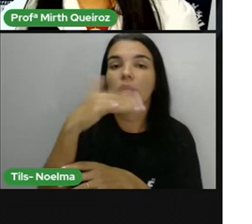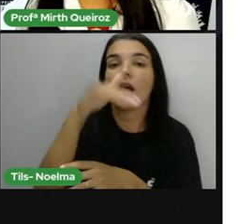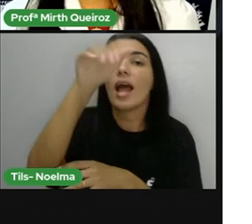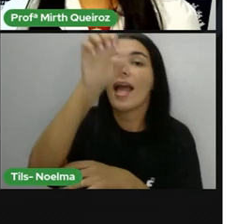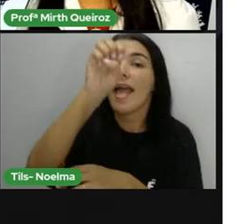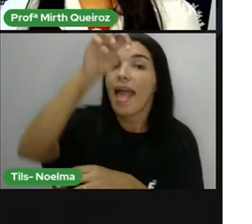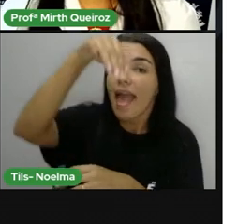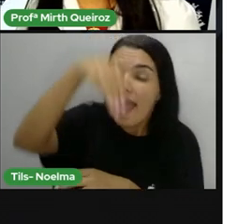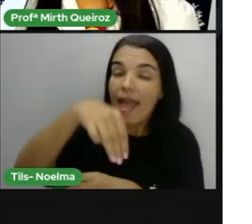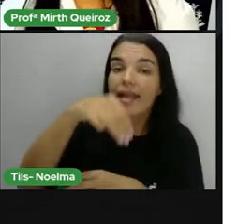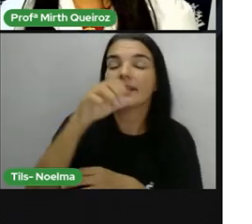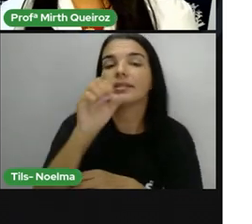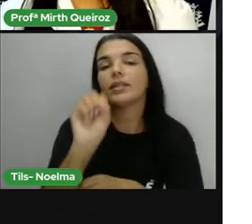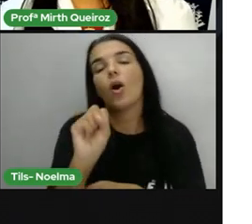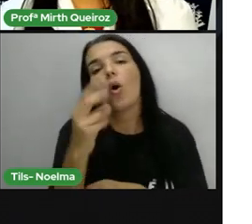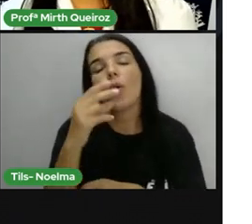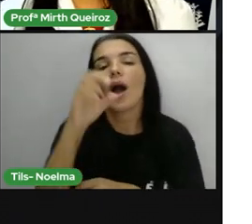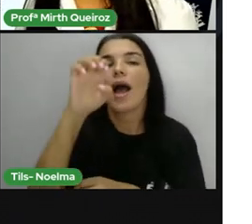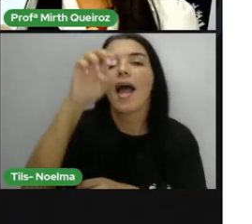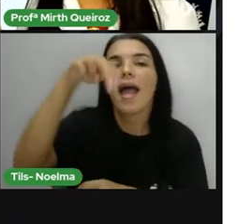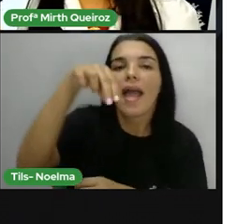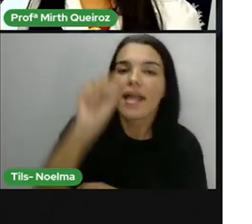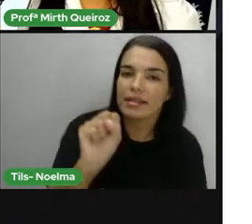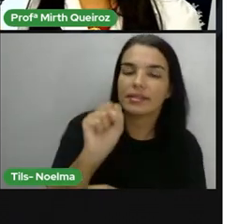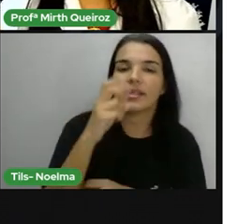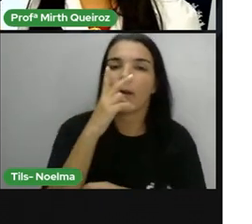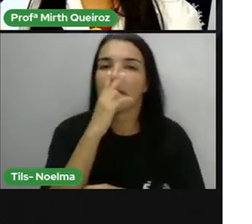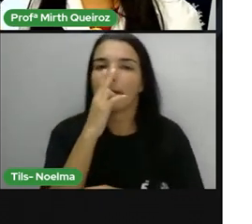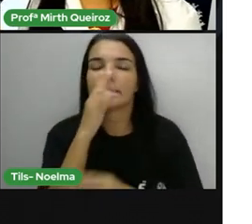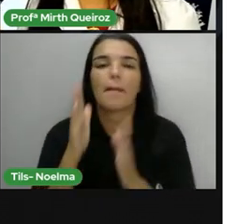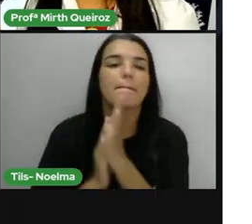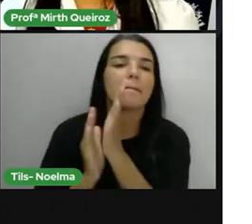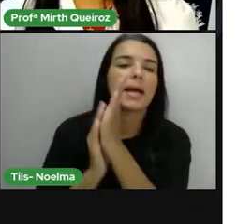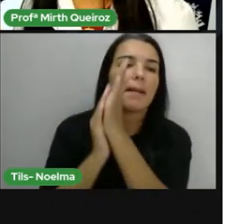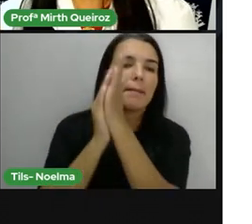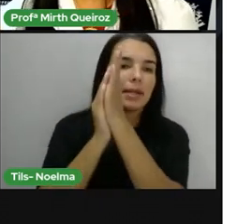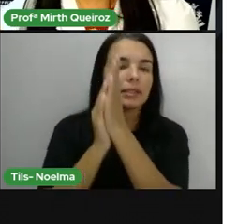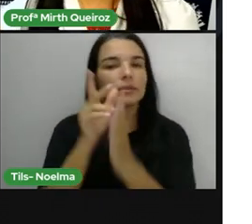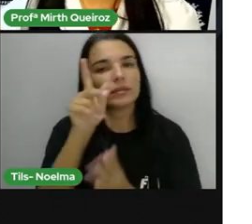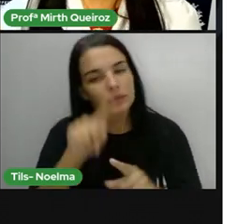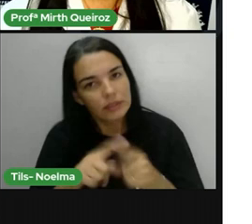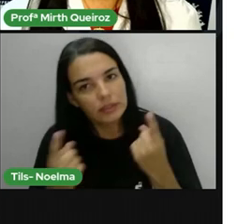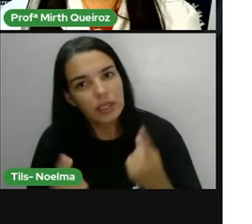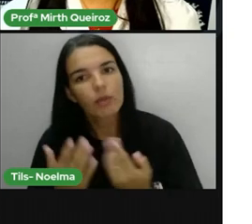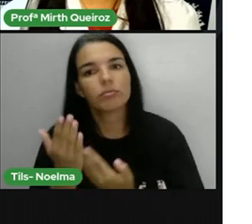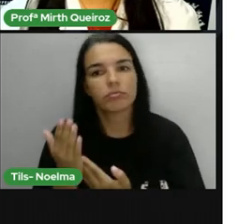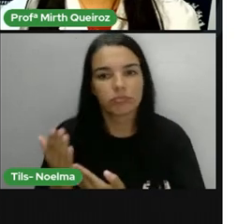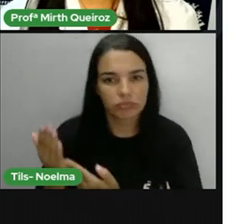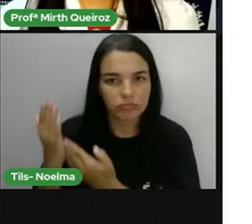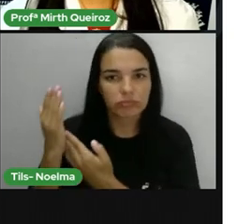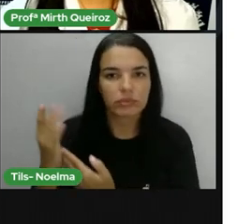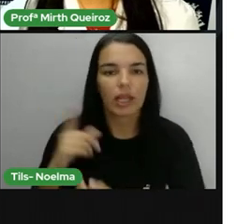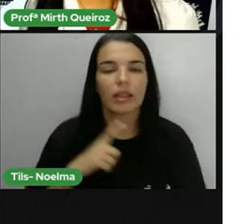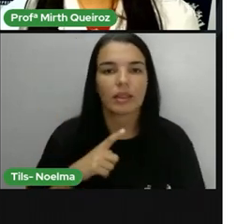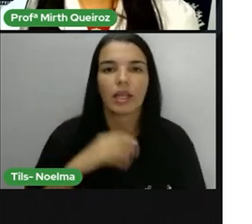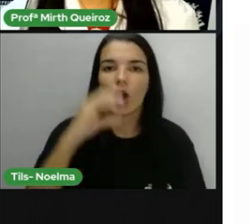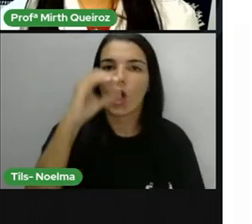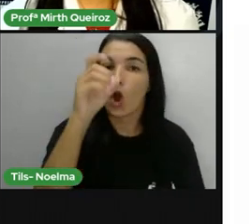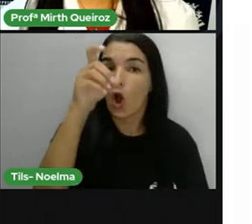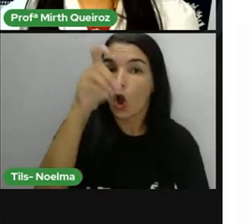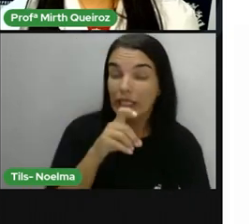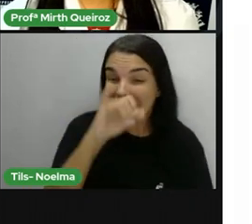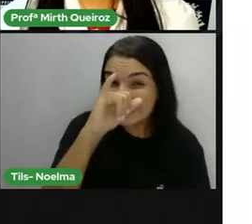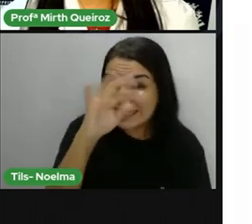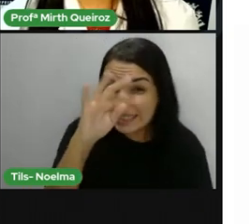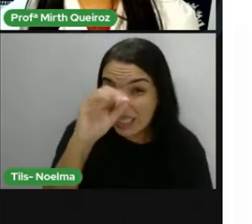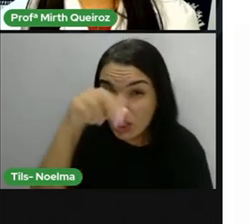ou ens, ens, certo? Igual parabéns, ens. Então, todas as oxítonas